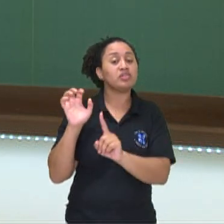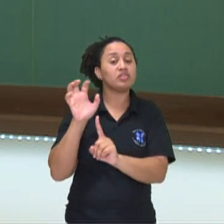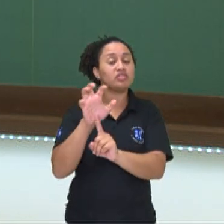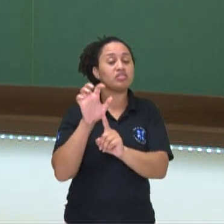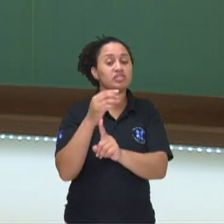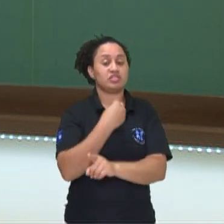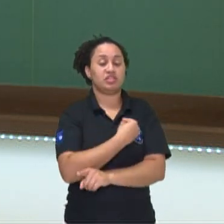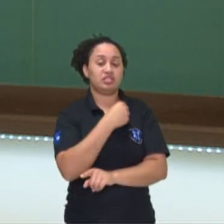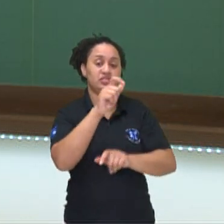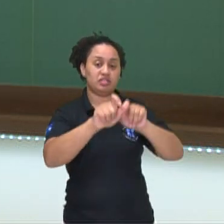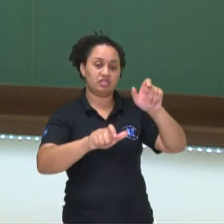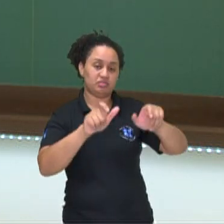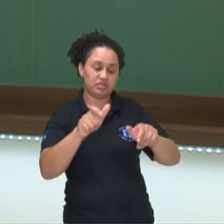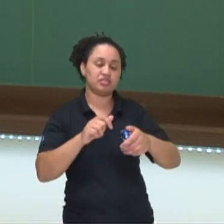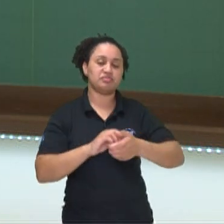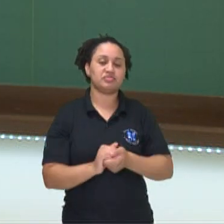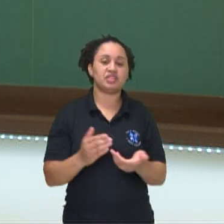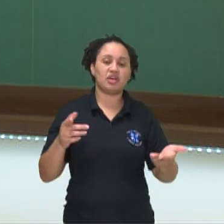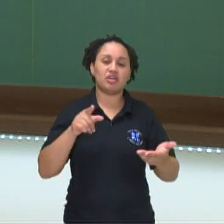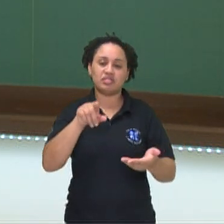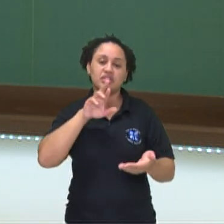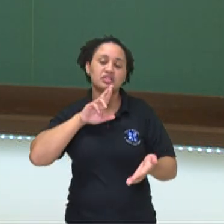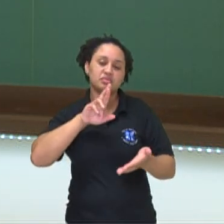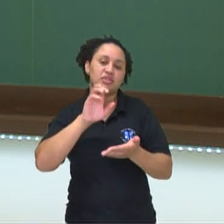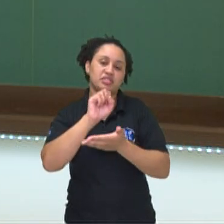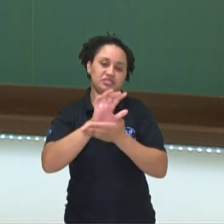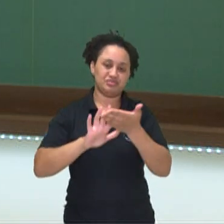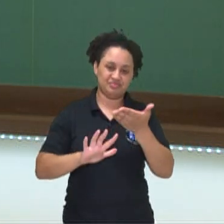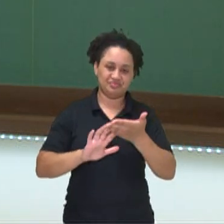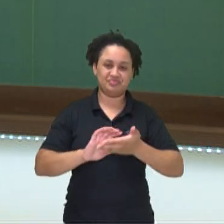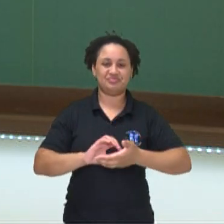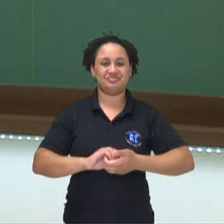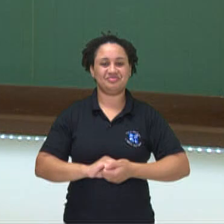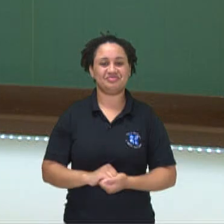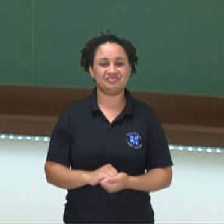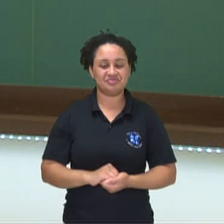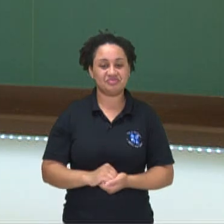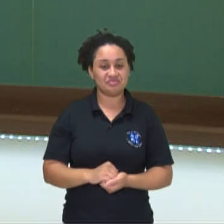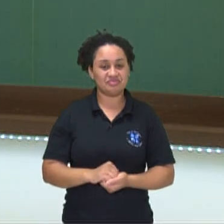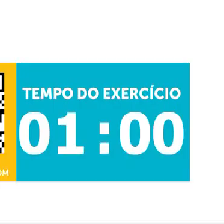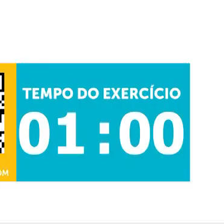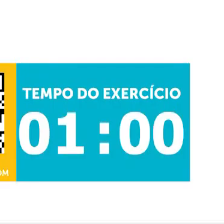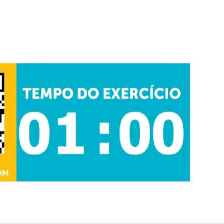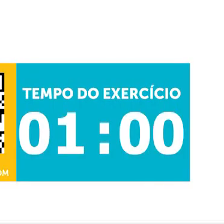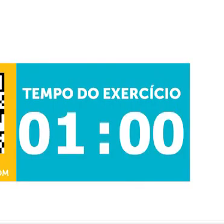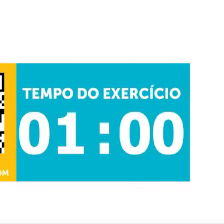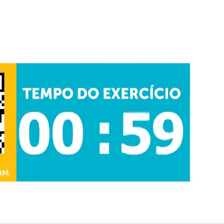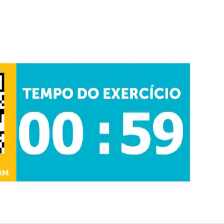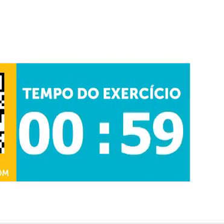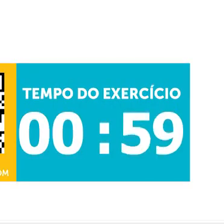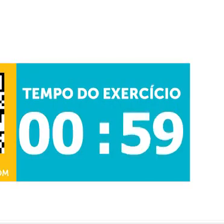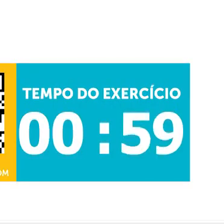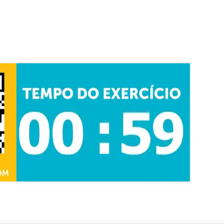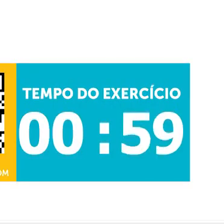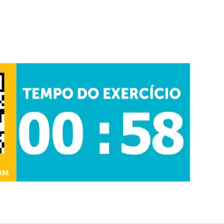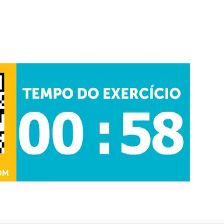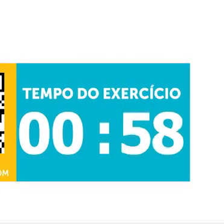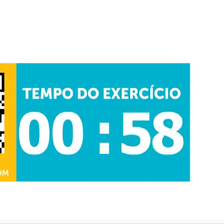influenciar na vida da pessoa. O reloginho vai aparecer aqui na tela e a Jéssica e eu estamos aguardando você.